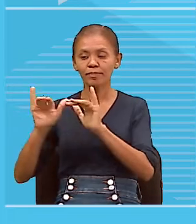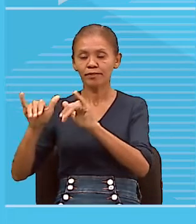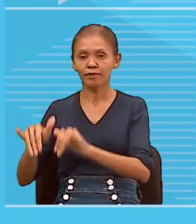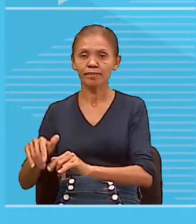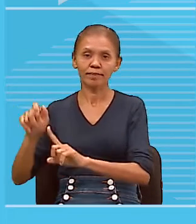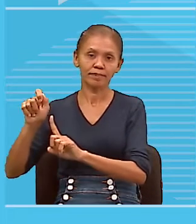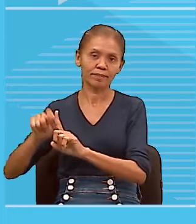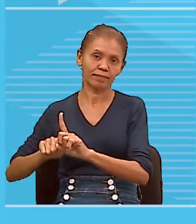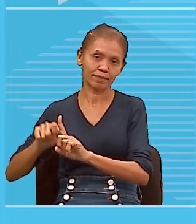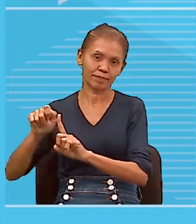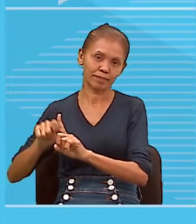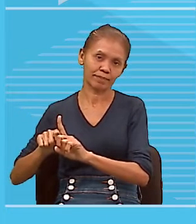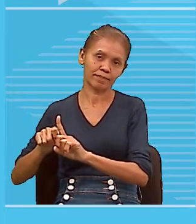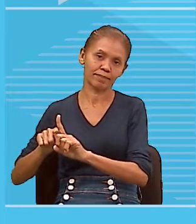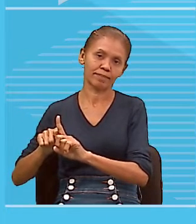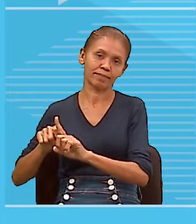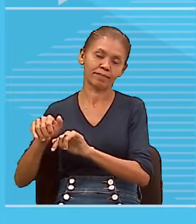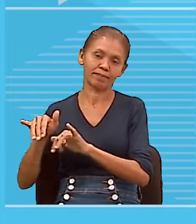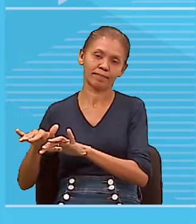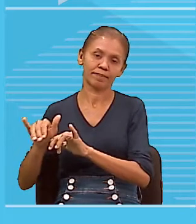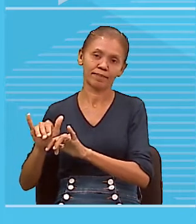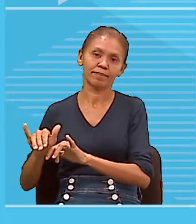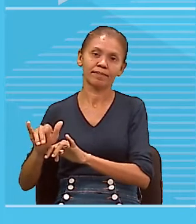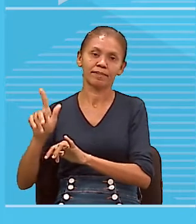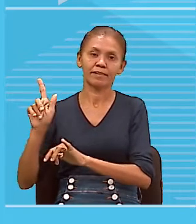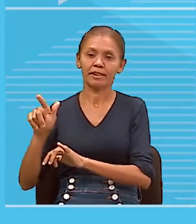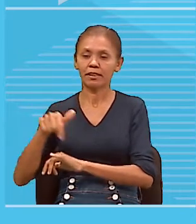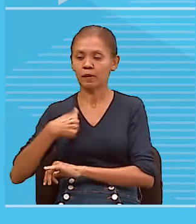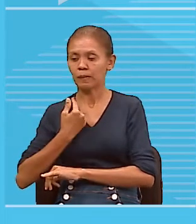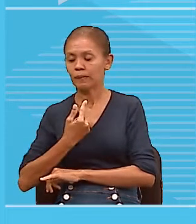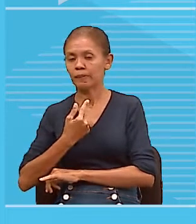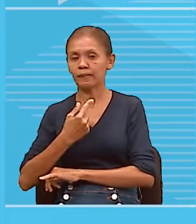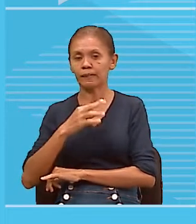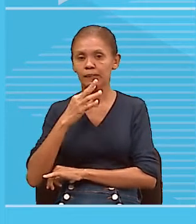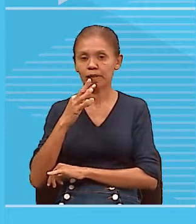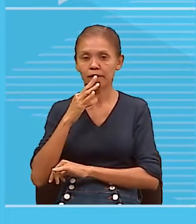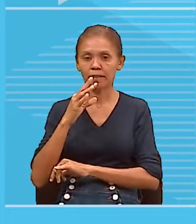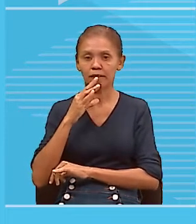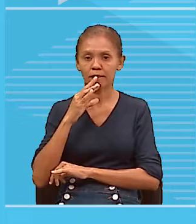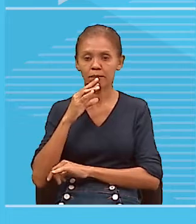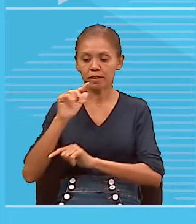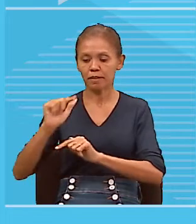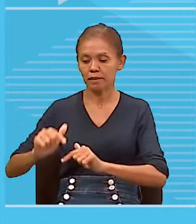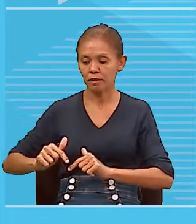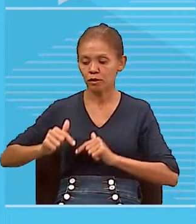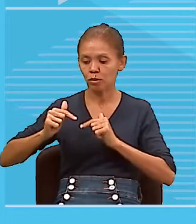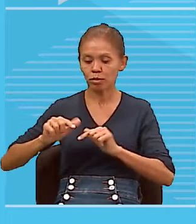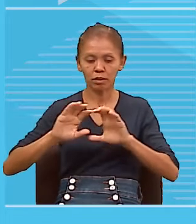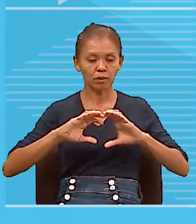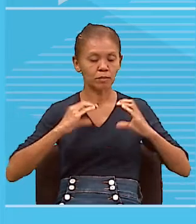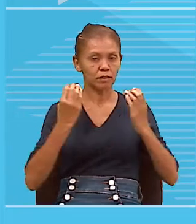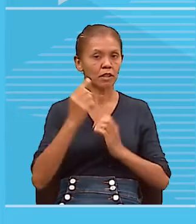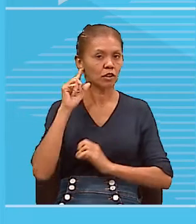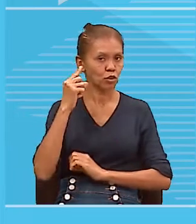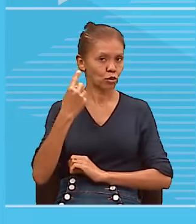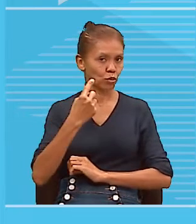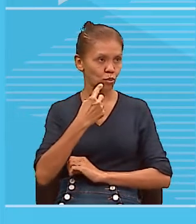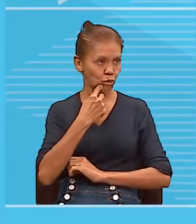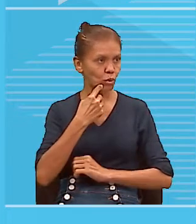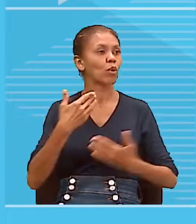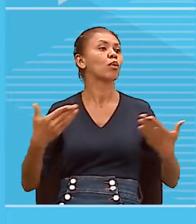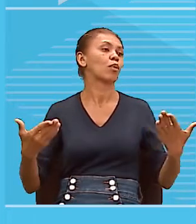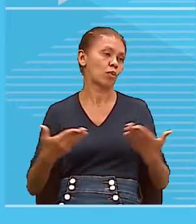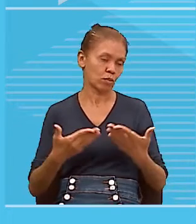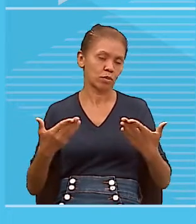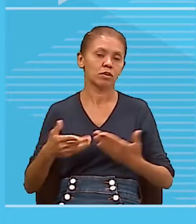conhece né as lutas da comunidade surda avanços que nós já tivemos E se eu não me engano hoje é o dia